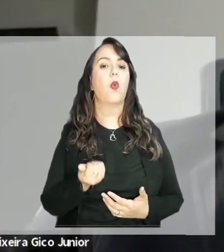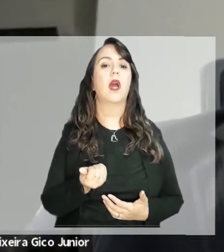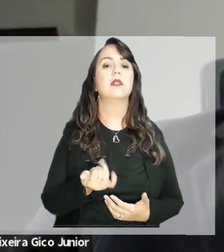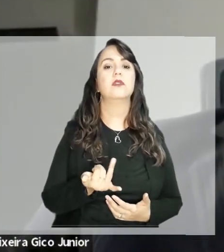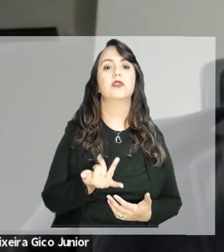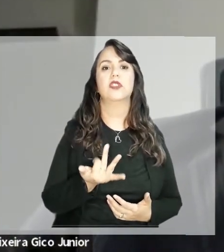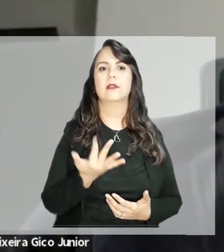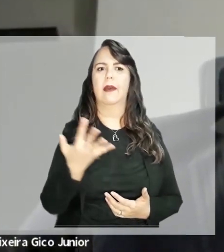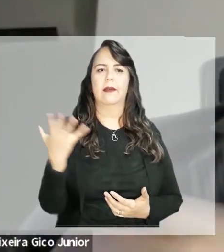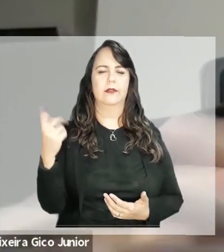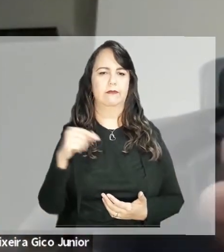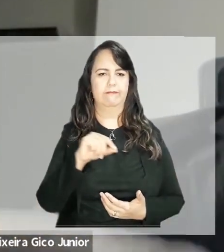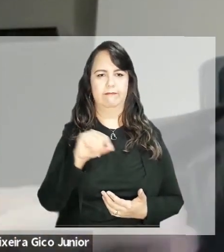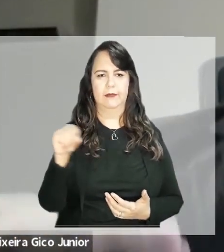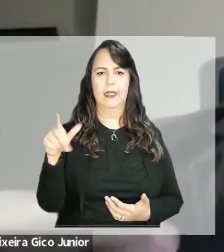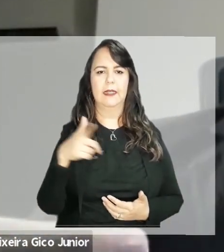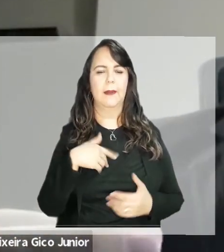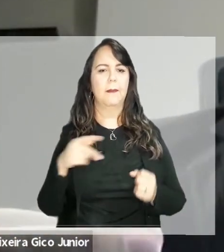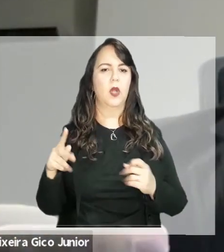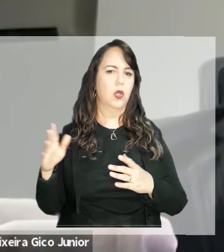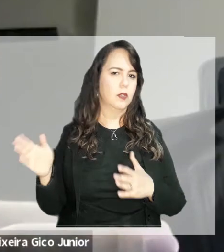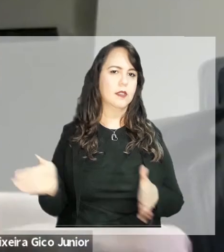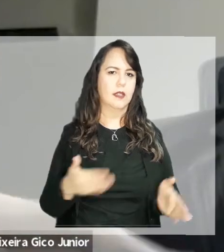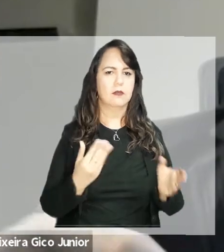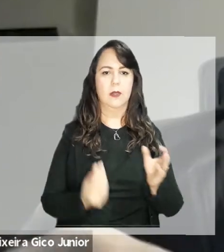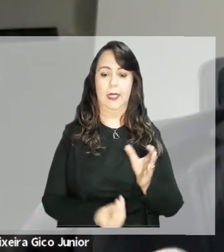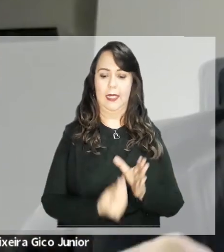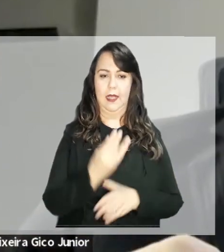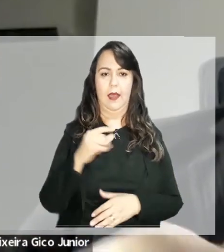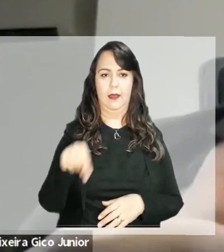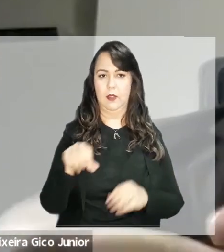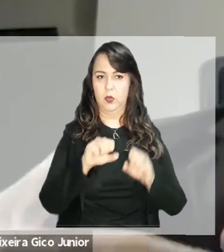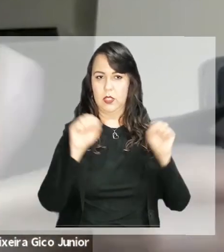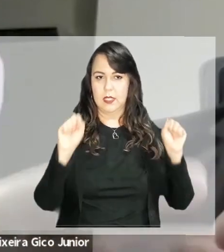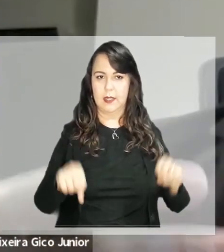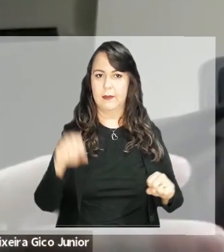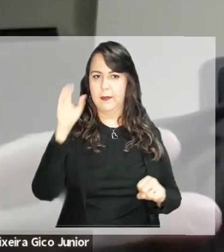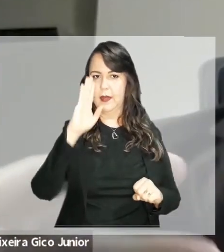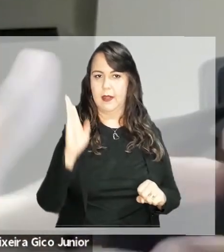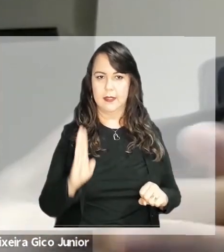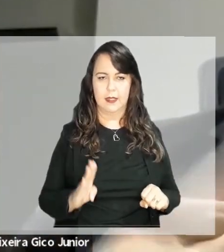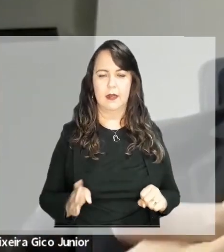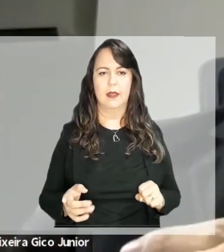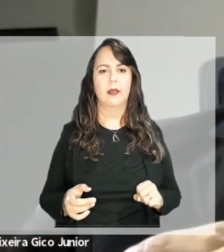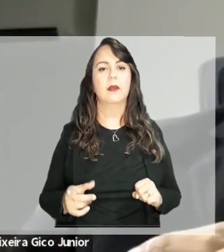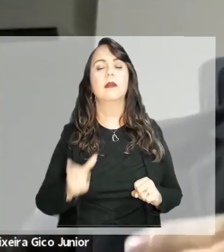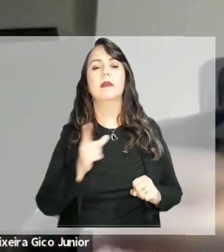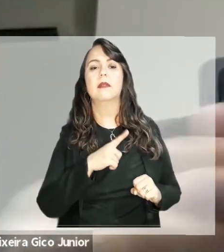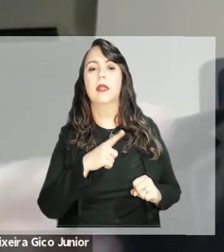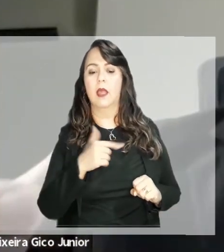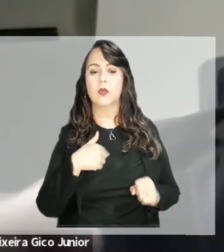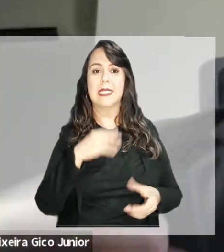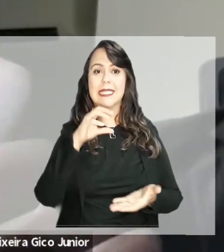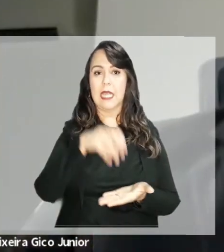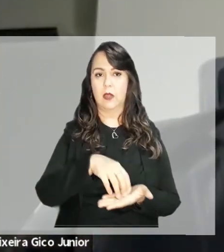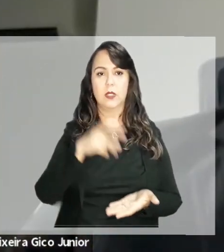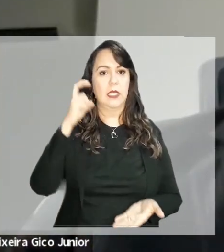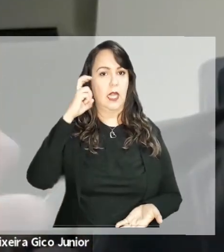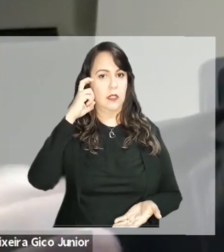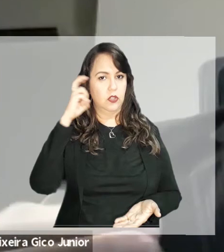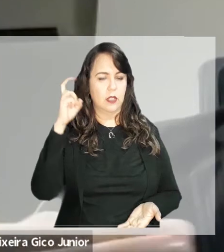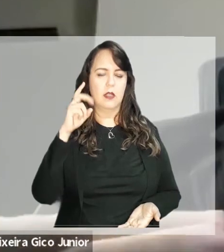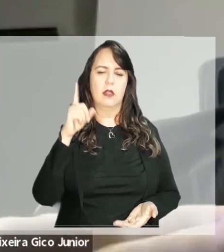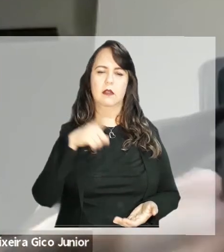brasileiro. Então, a criação desse tipo de centro de inteligência, ele pode servir a 3 propósitos interessantes. Primeiro, se tiver